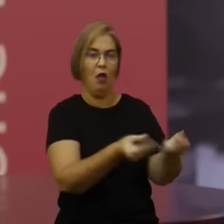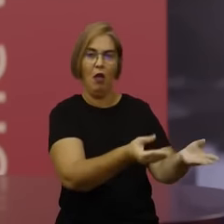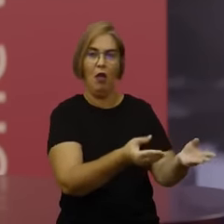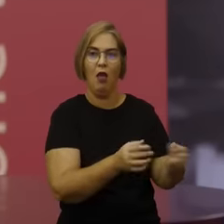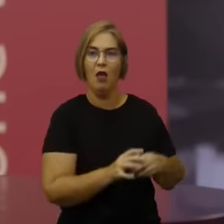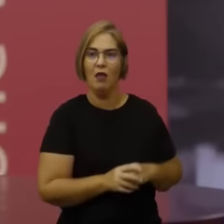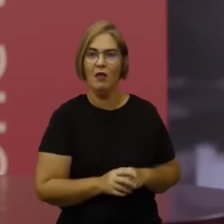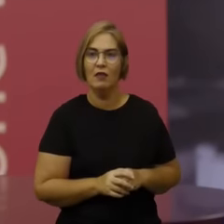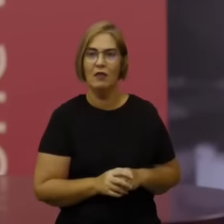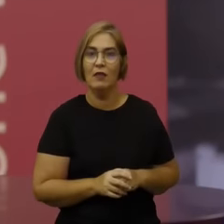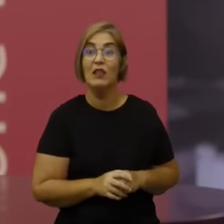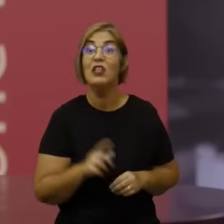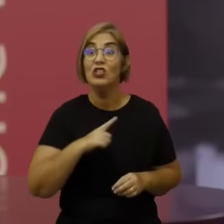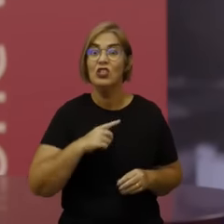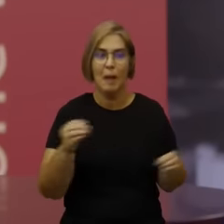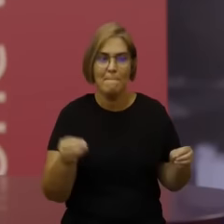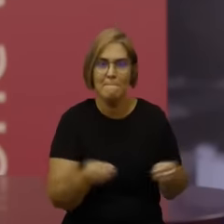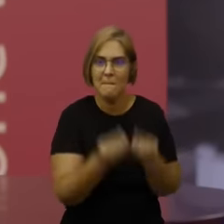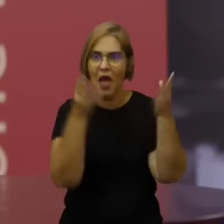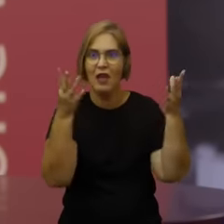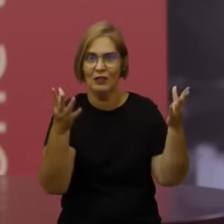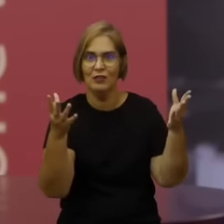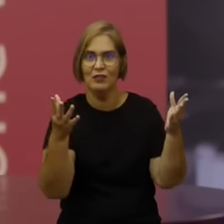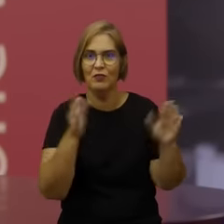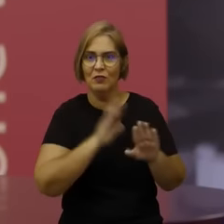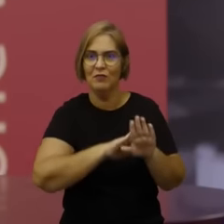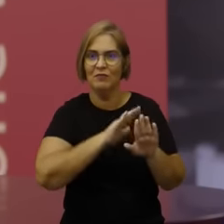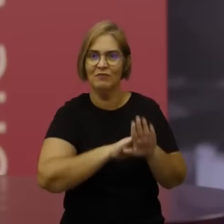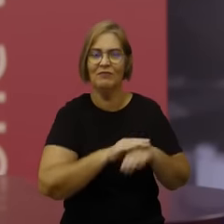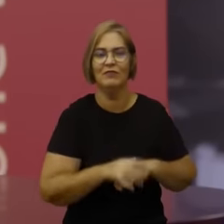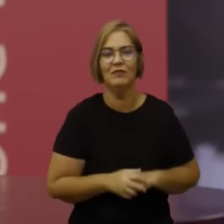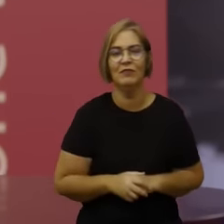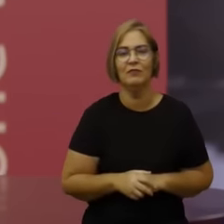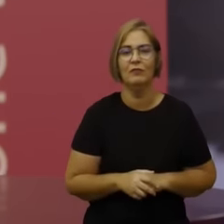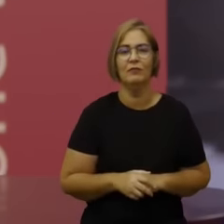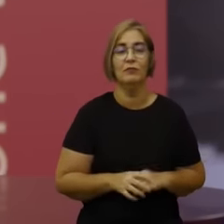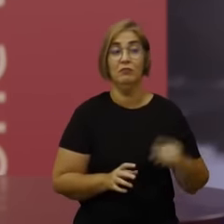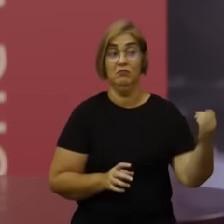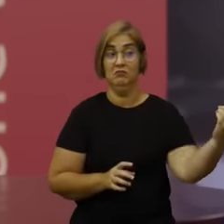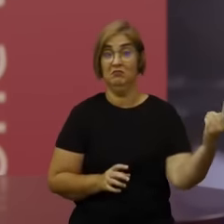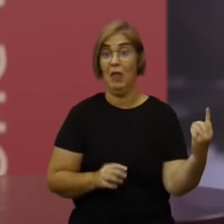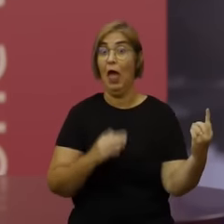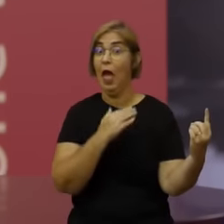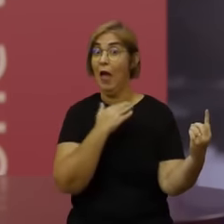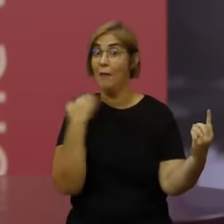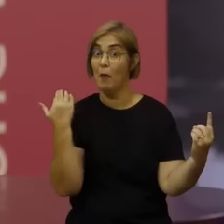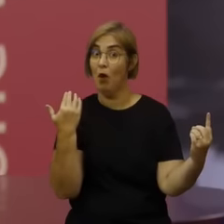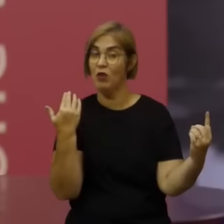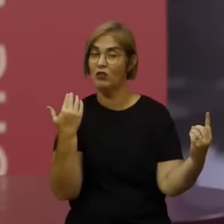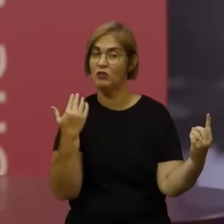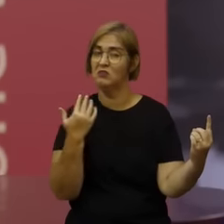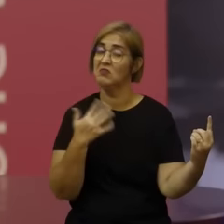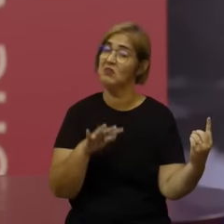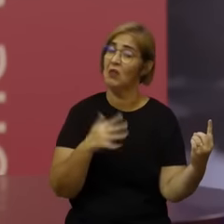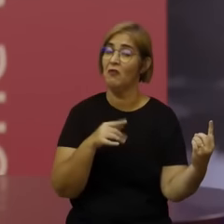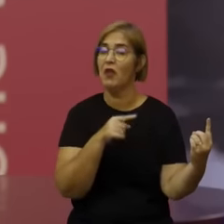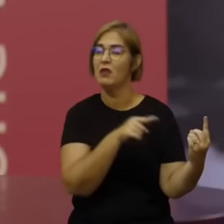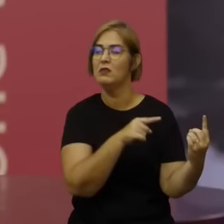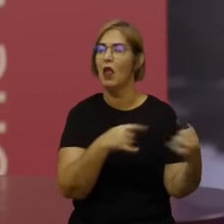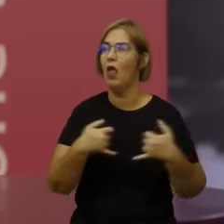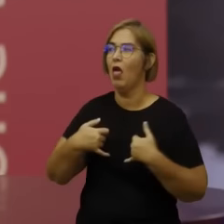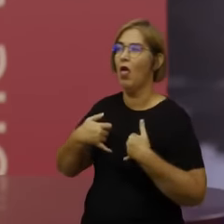era um colar mágico que aprisionava a morte. E a morte, talvez num lapso de vaidade, não